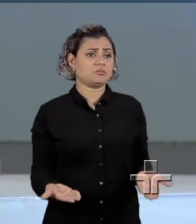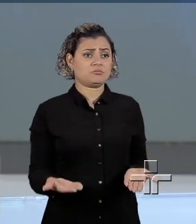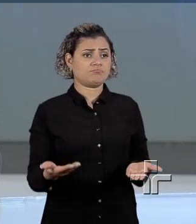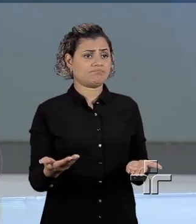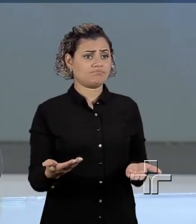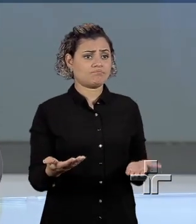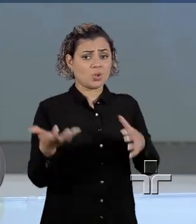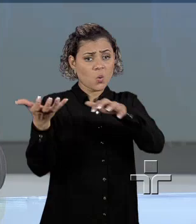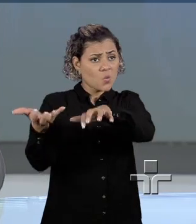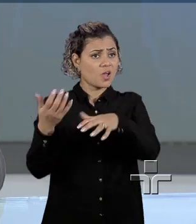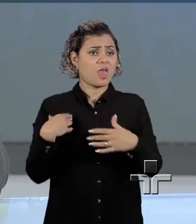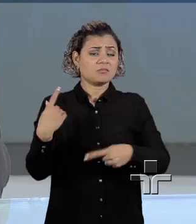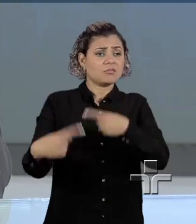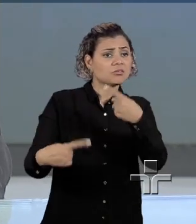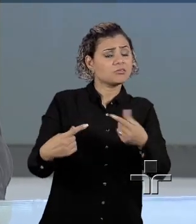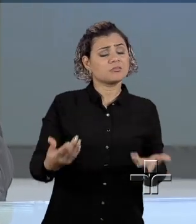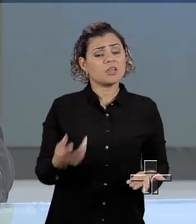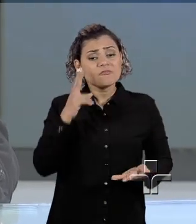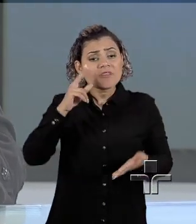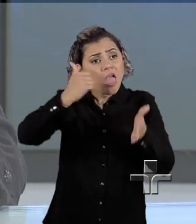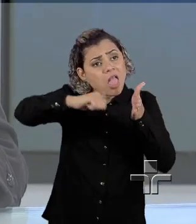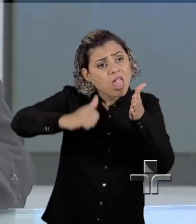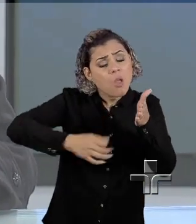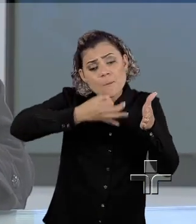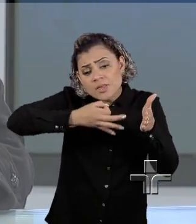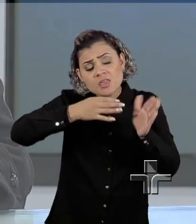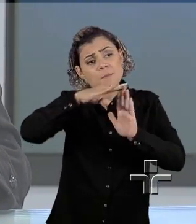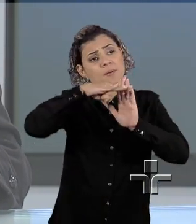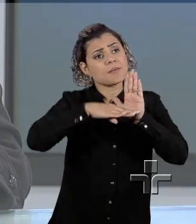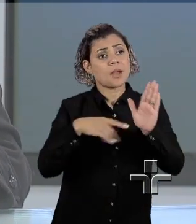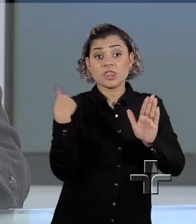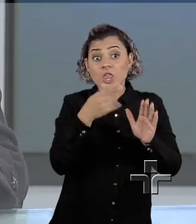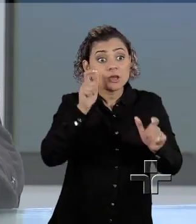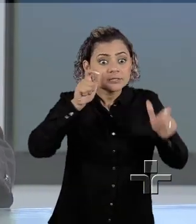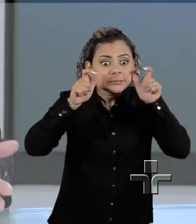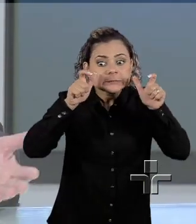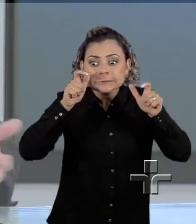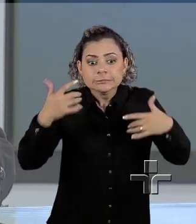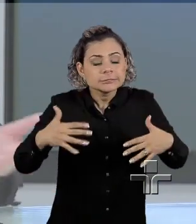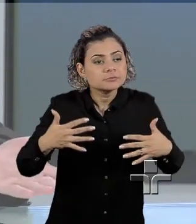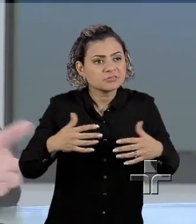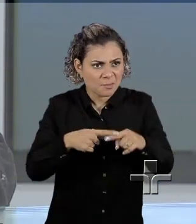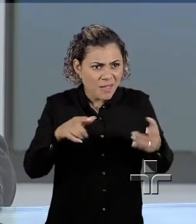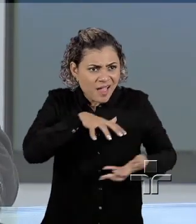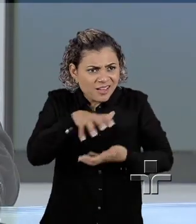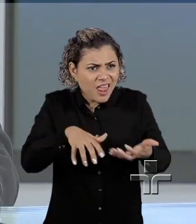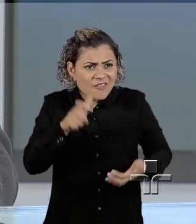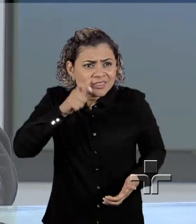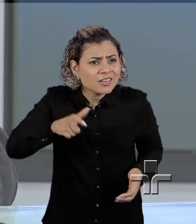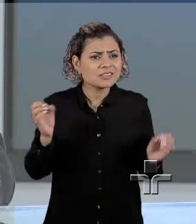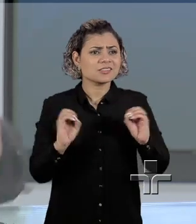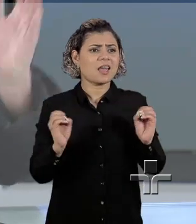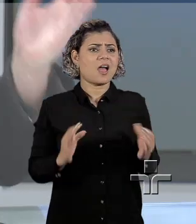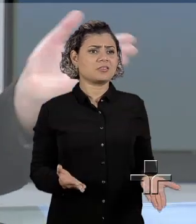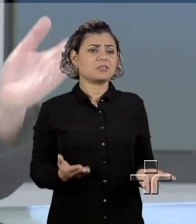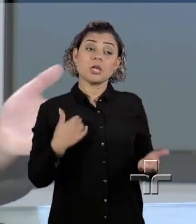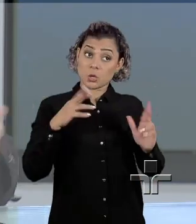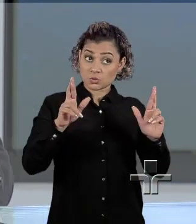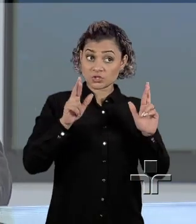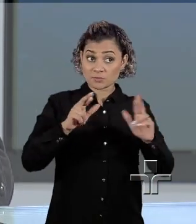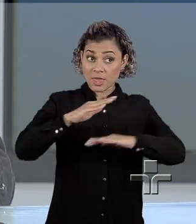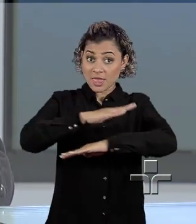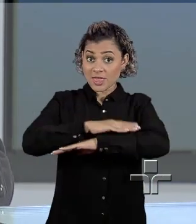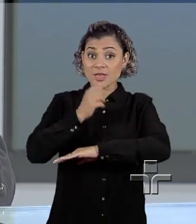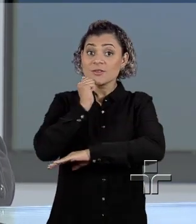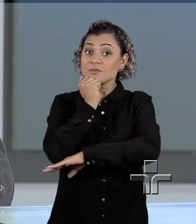haver pedido de vista e tal, todos nós estaremos interessados e tal. Agora, a greve não tem o menor interesse. Eu espero só que o William não faça